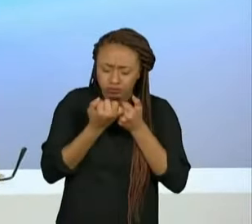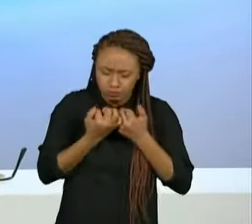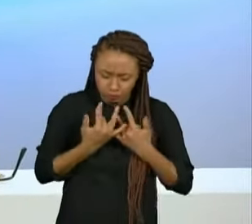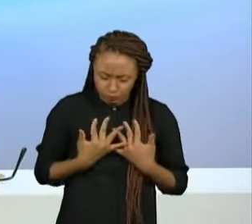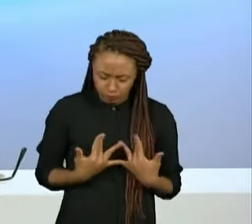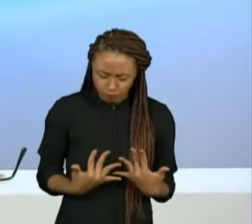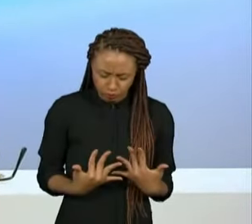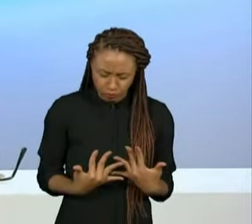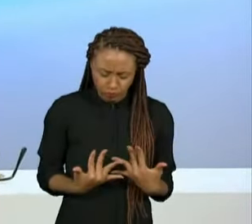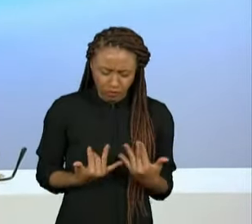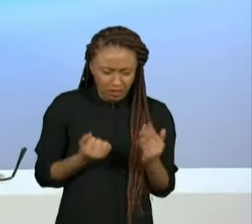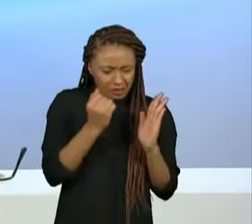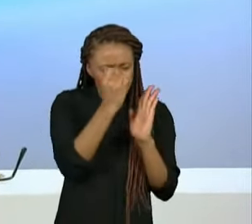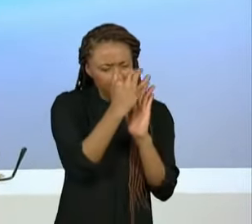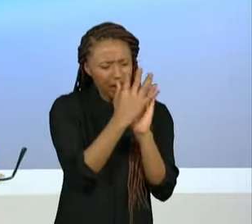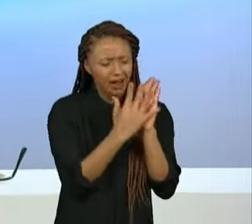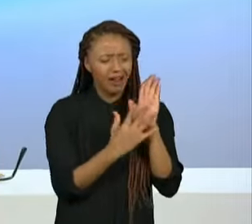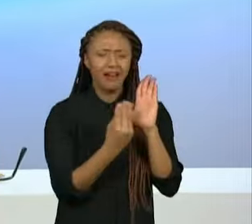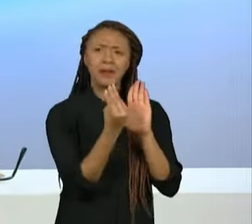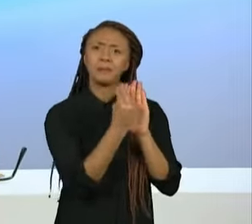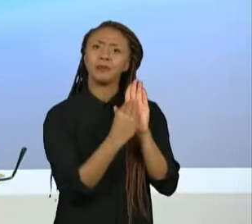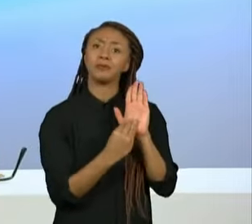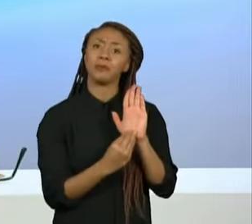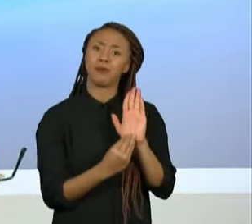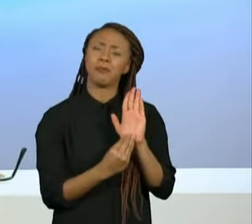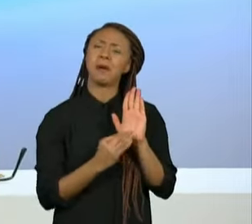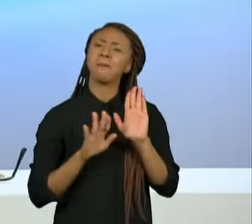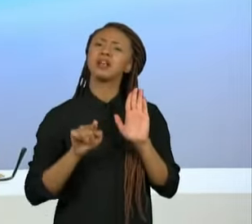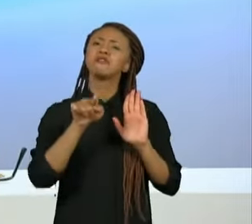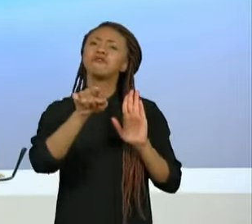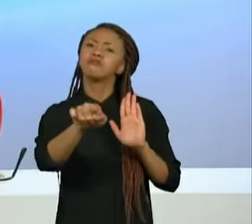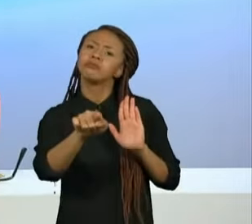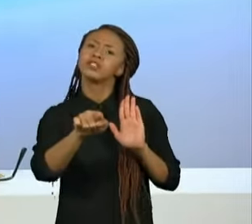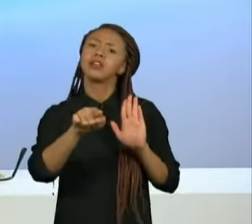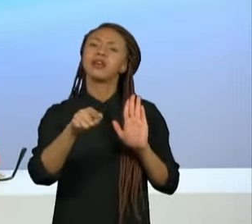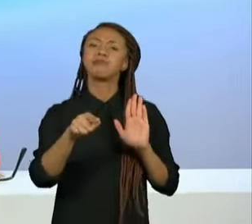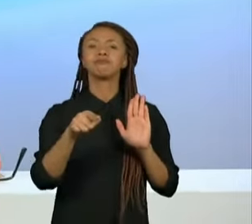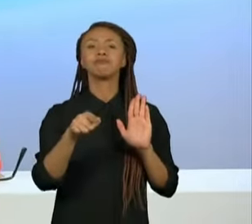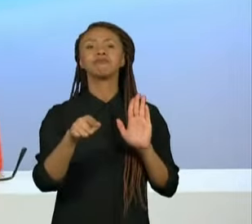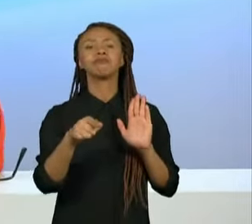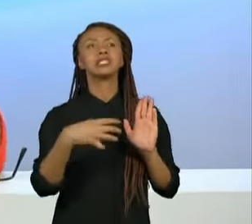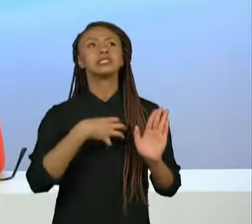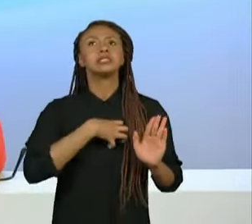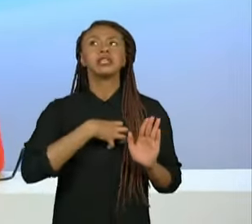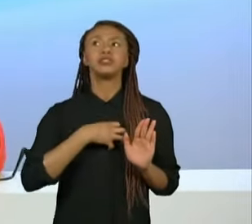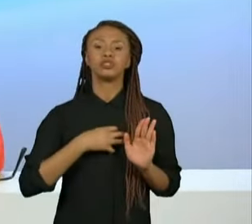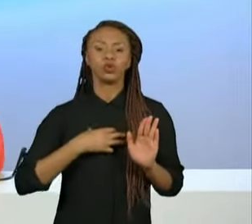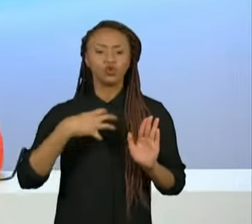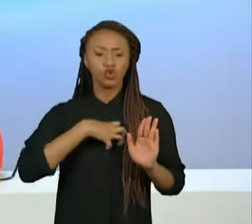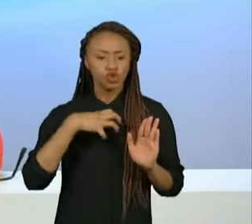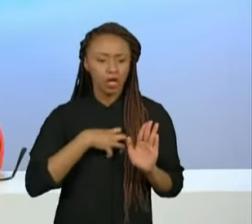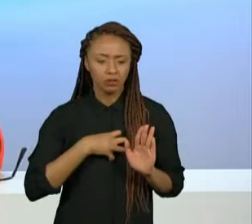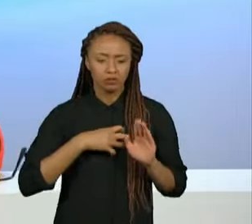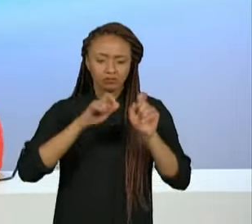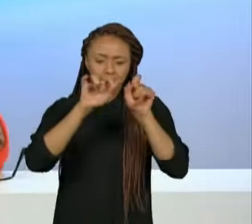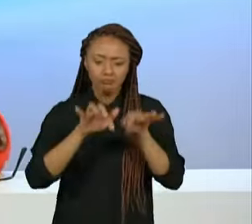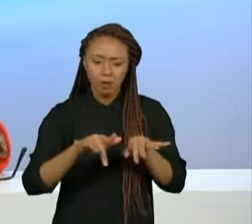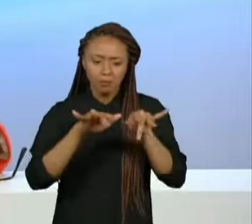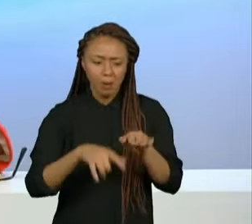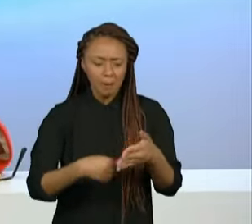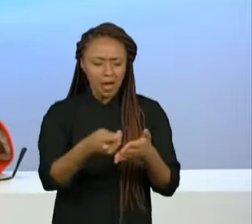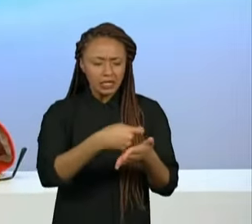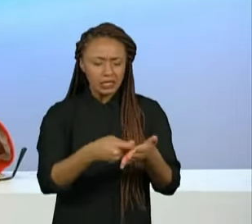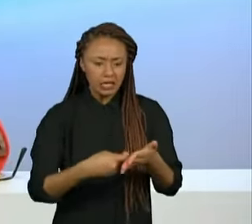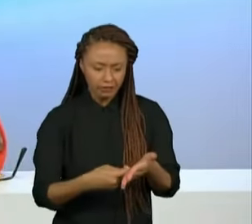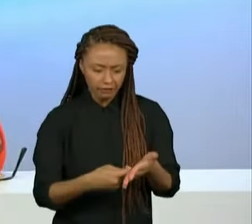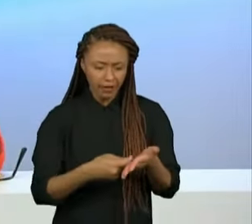como escritora negra, o que representa para a senhora e para as mulheres negras o ato da escrita? Escrever